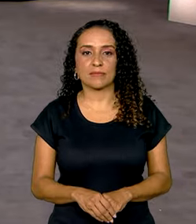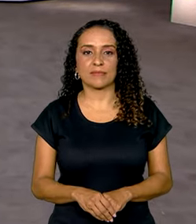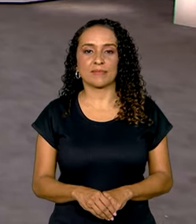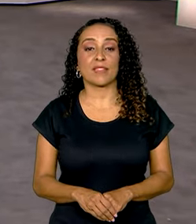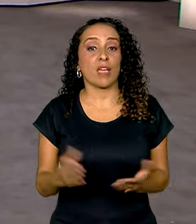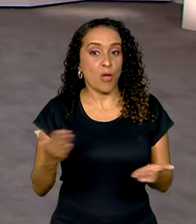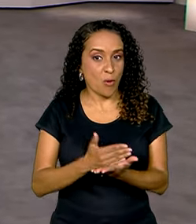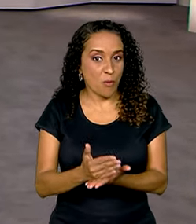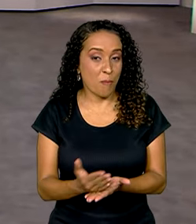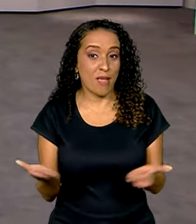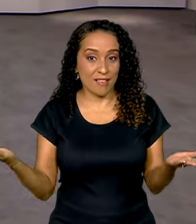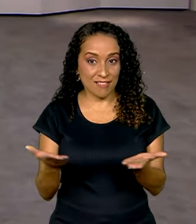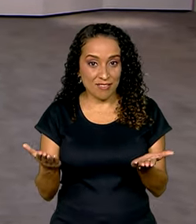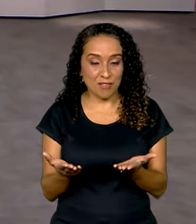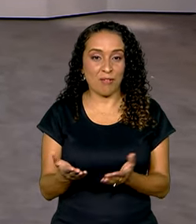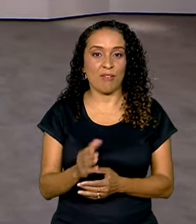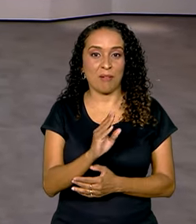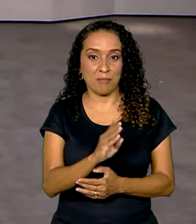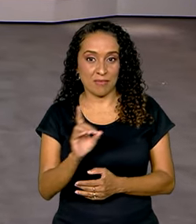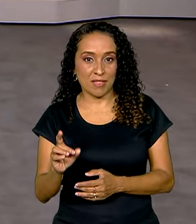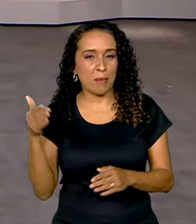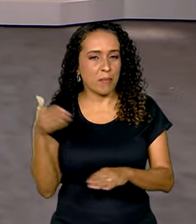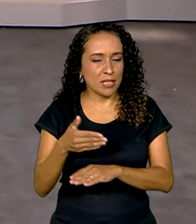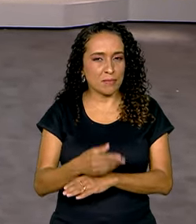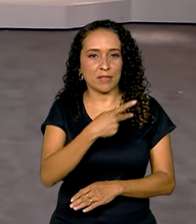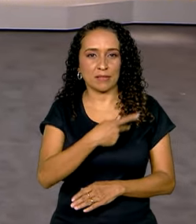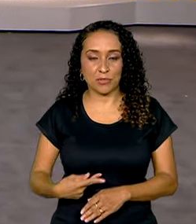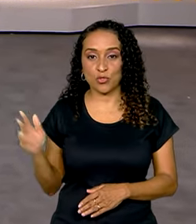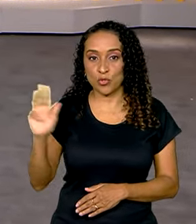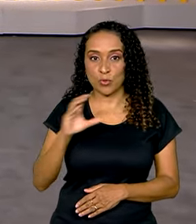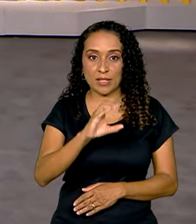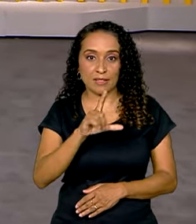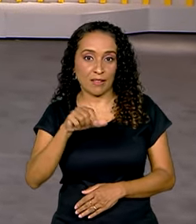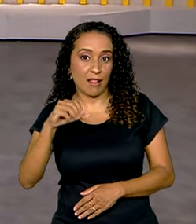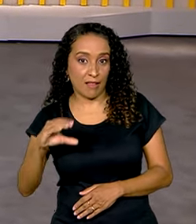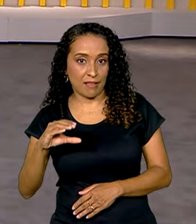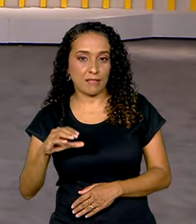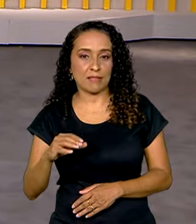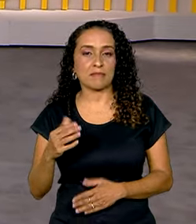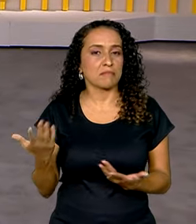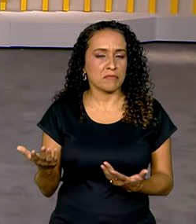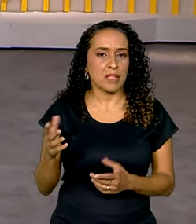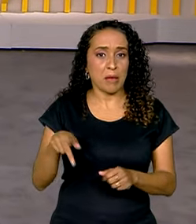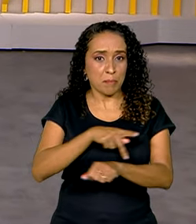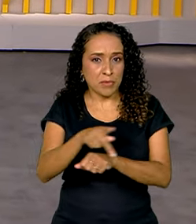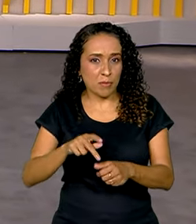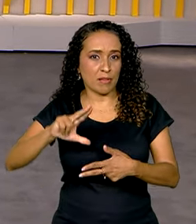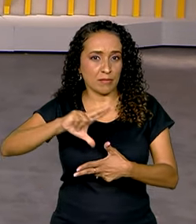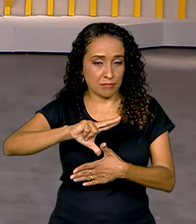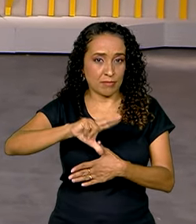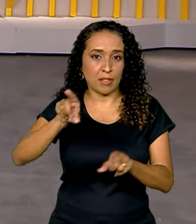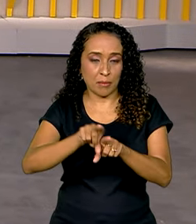A gente começa esta edição do Brasil em Dia com a participação do presidente Lula na CELAC. Para os países latino-americanos